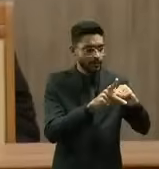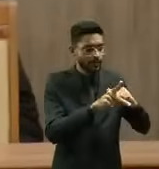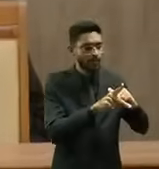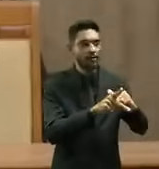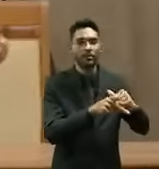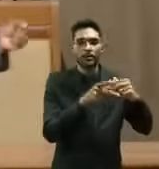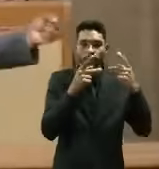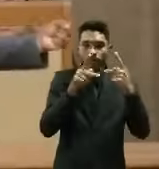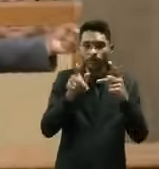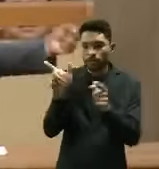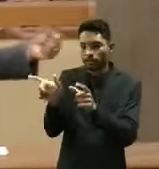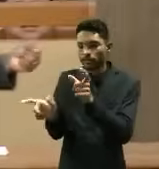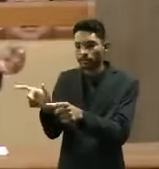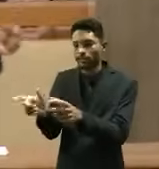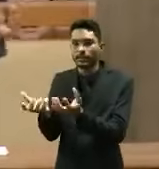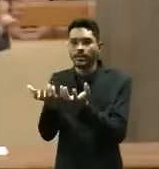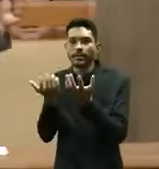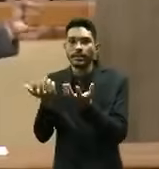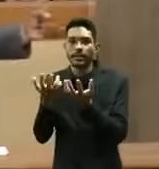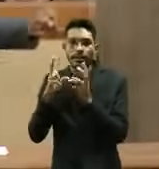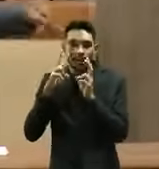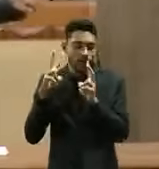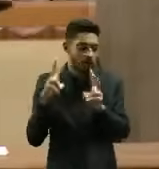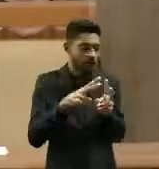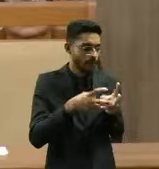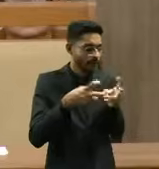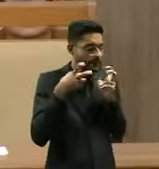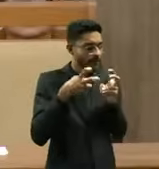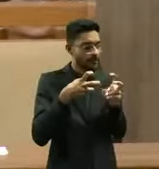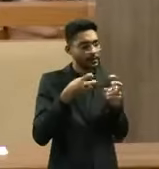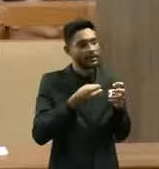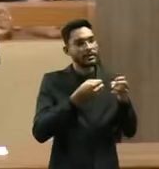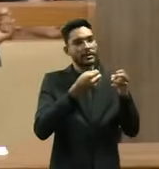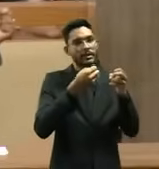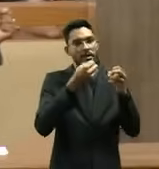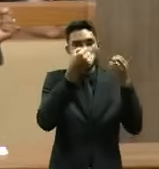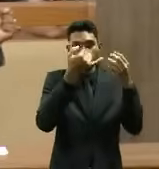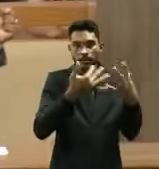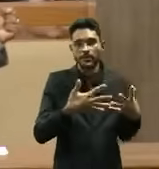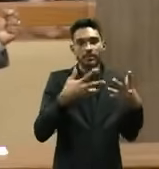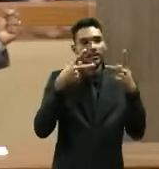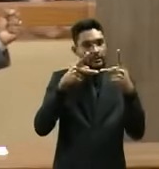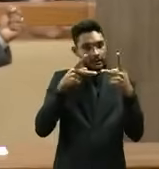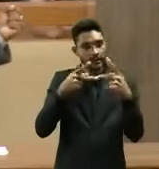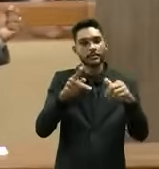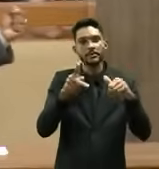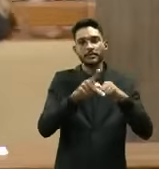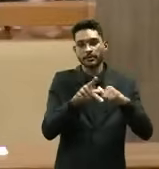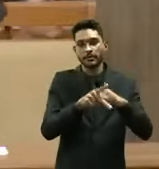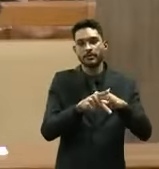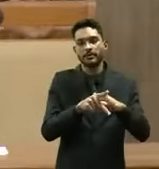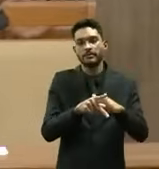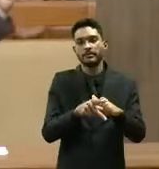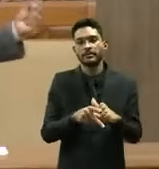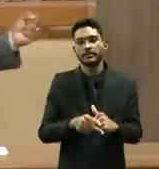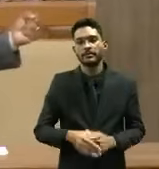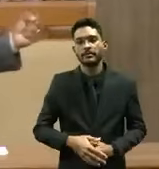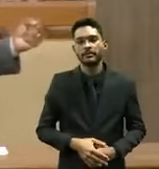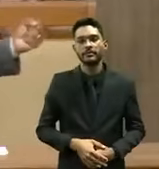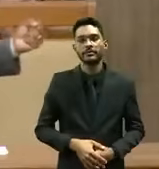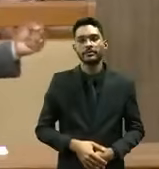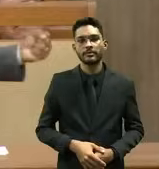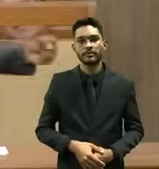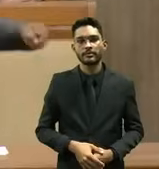p p p p p no meio da mensagem olha para cá irmão isso aí é que é